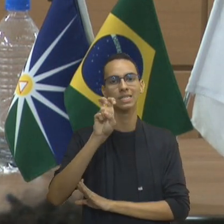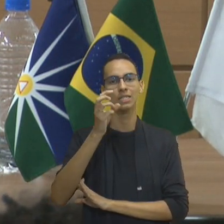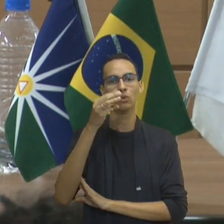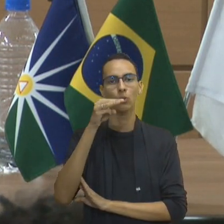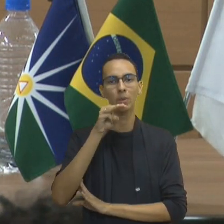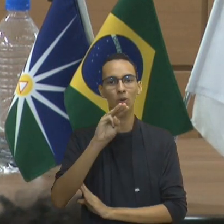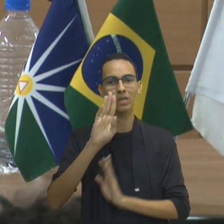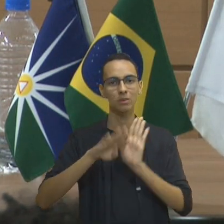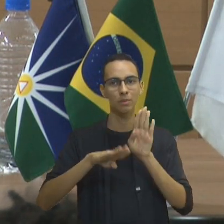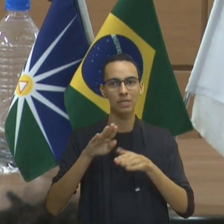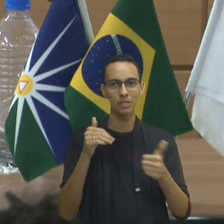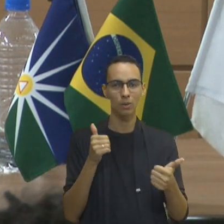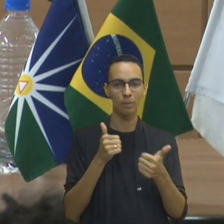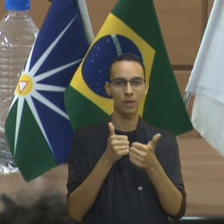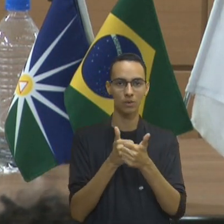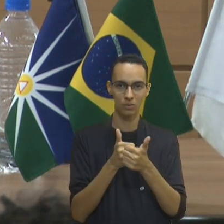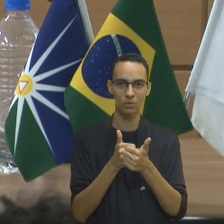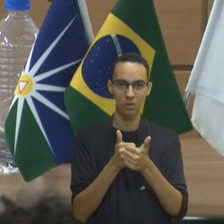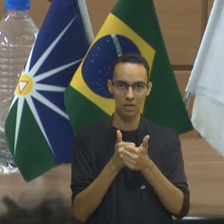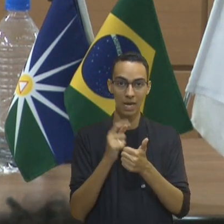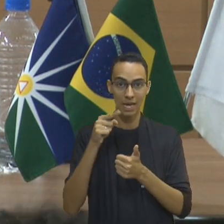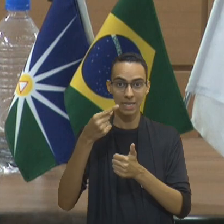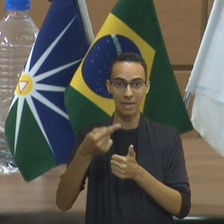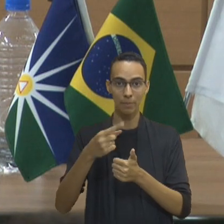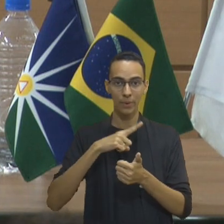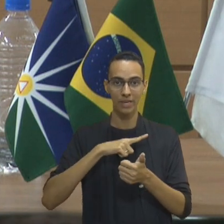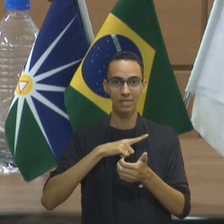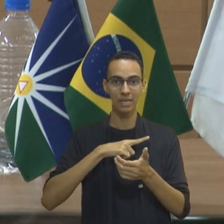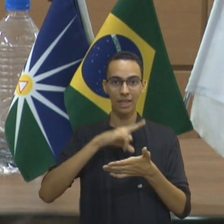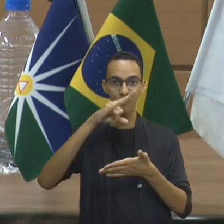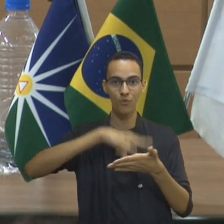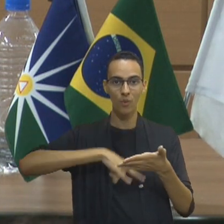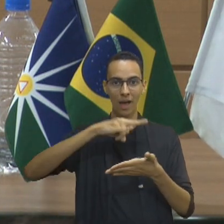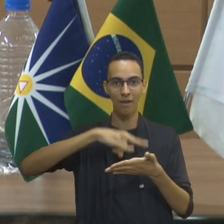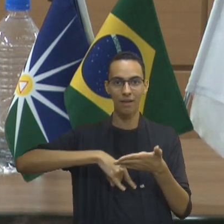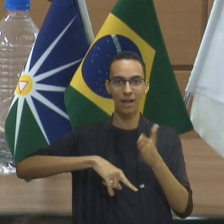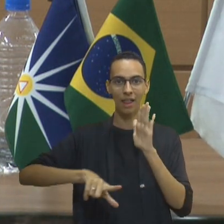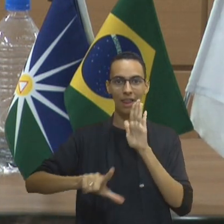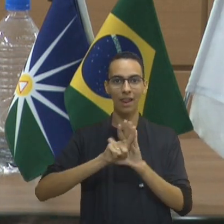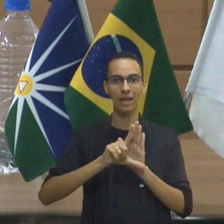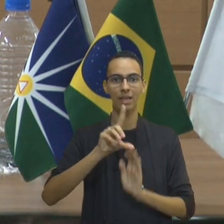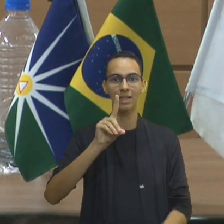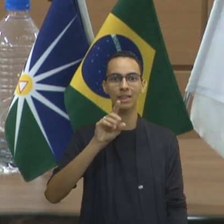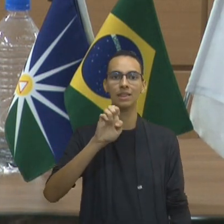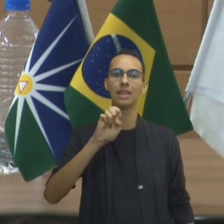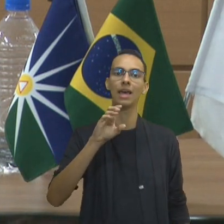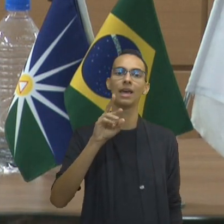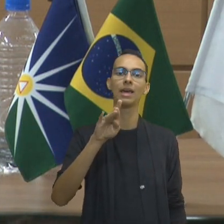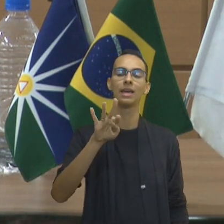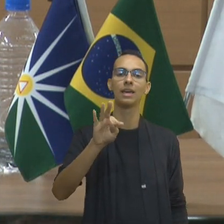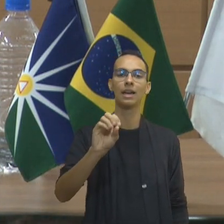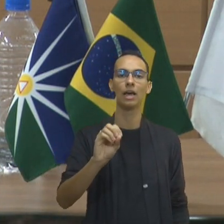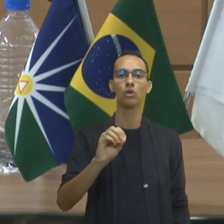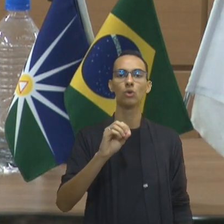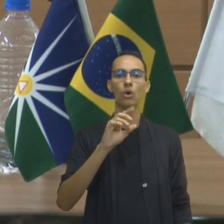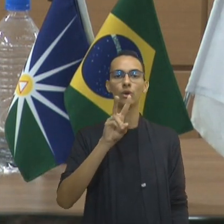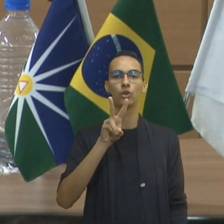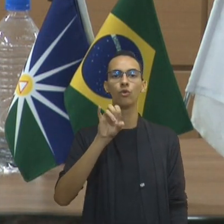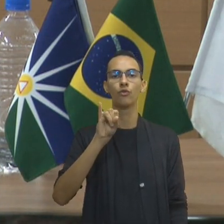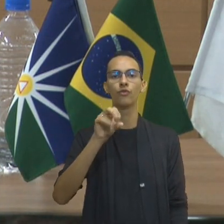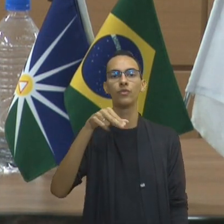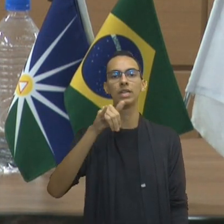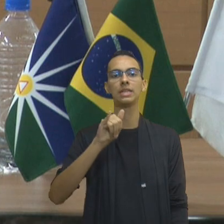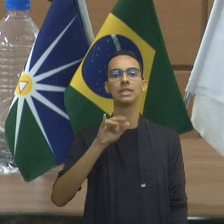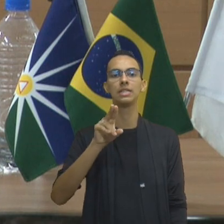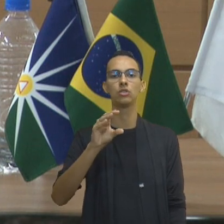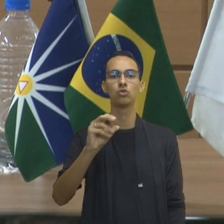da aprovação, logo em seguida, veio um decreto, que é o decreto que o professor Vinícius apresentou. Nesse decreto,